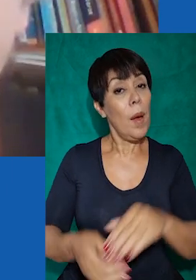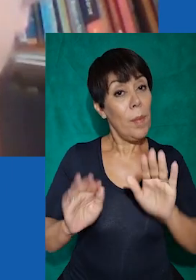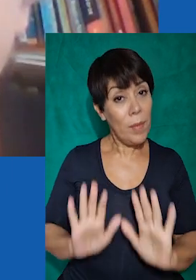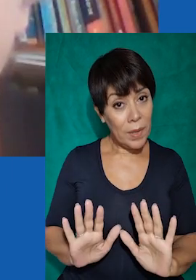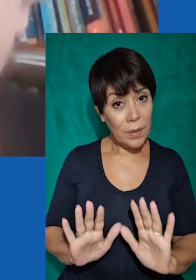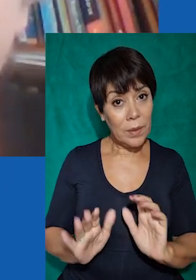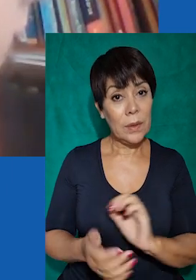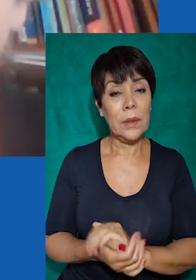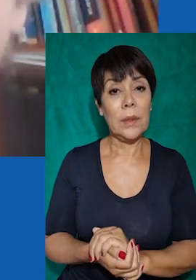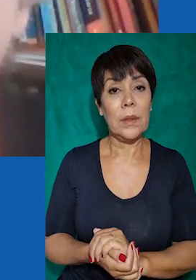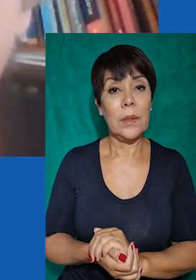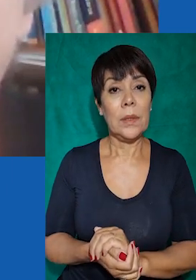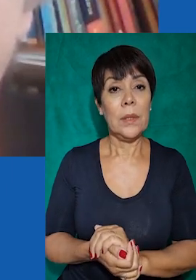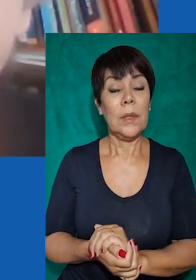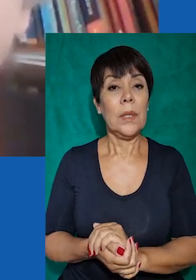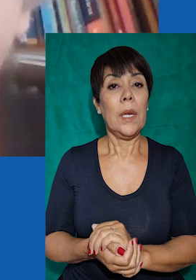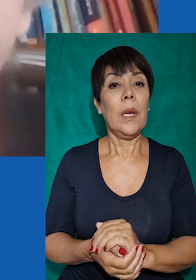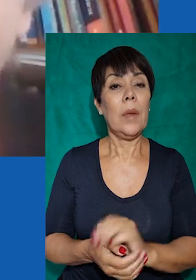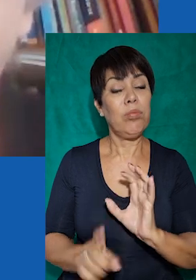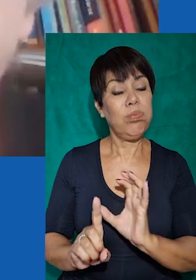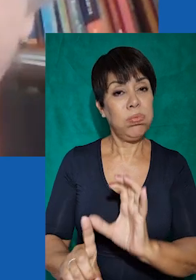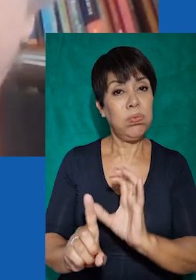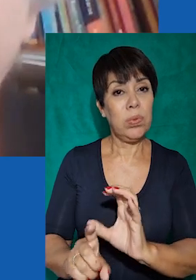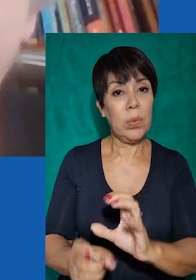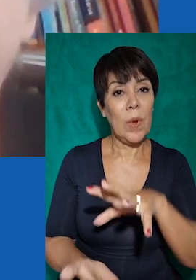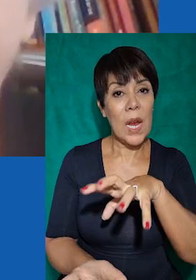Só que impôs, portanto,